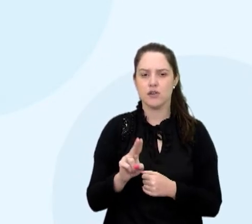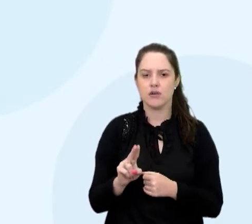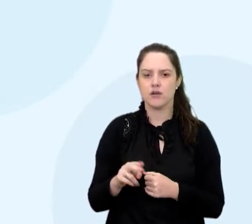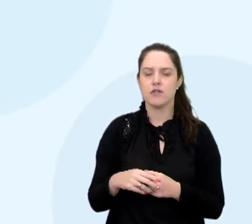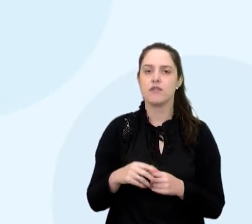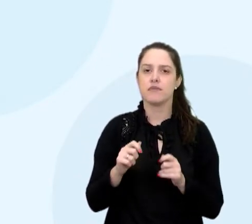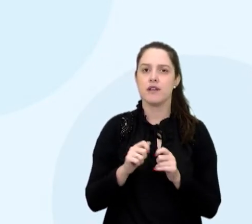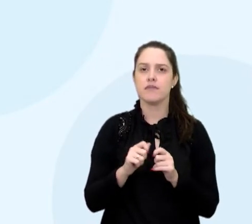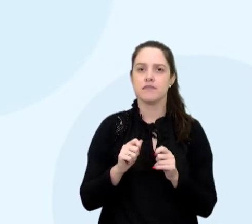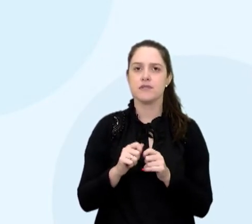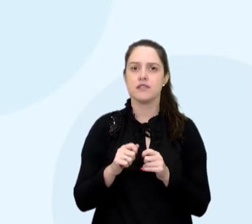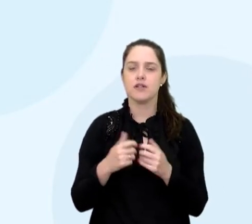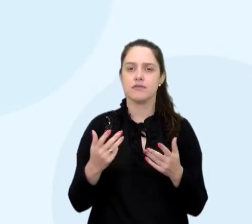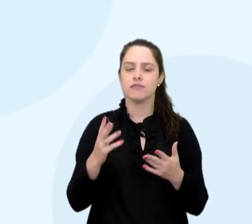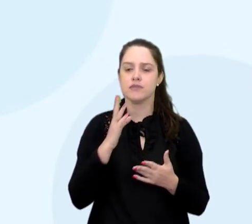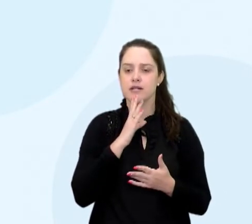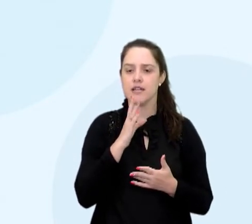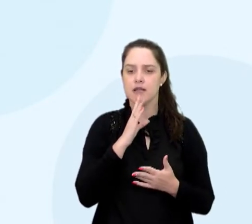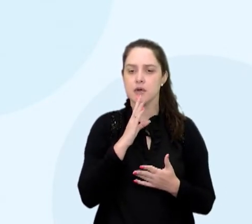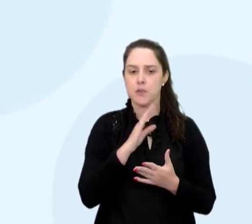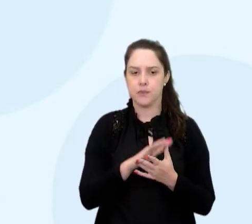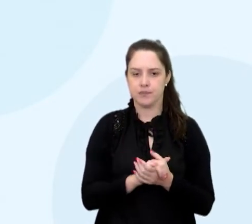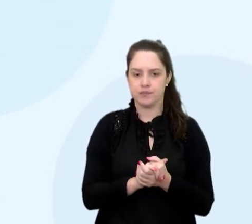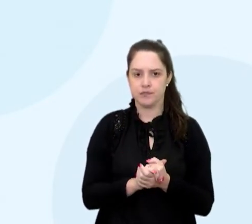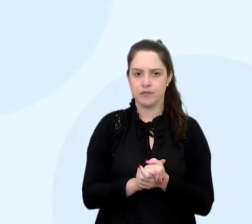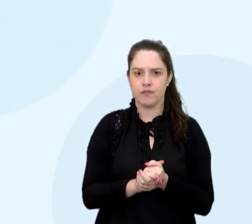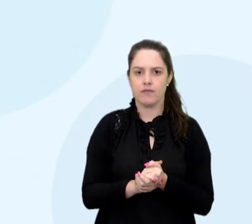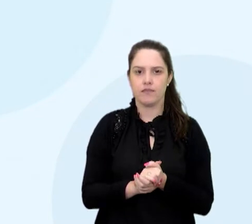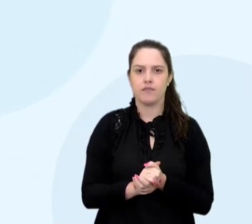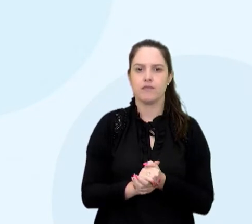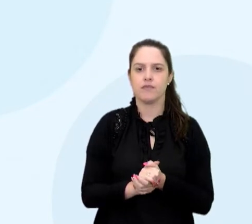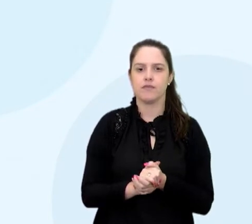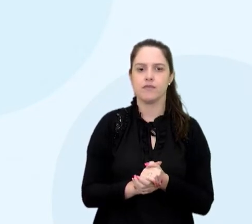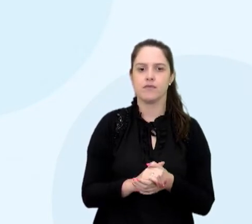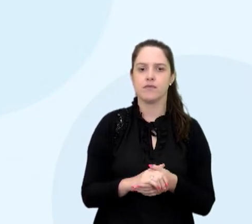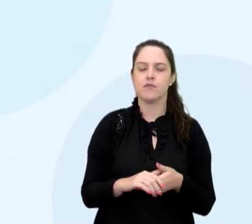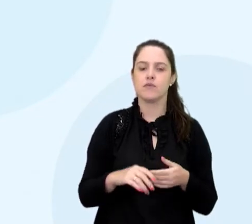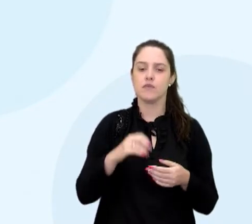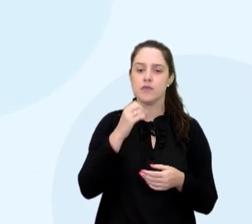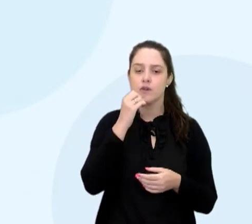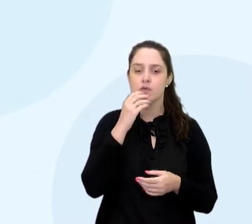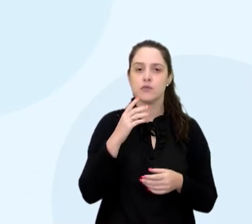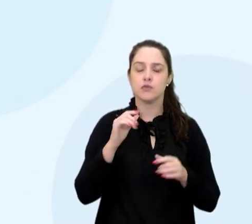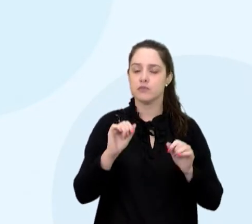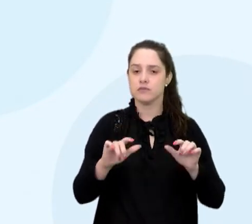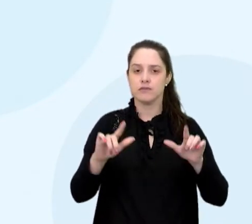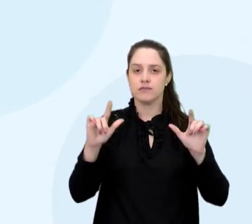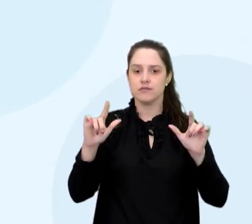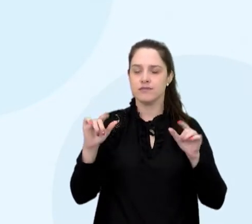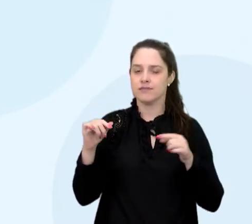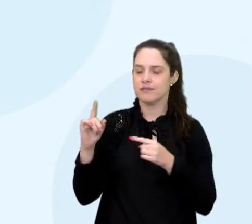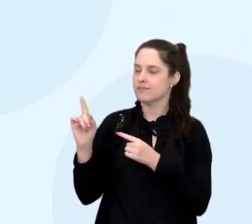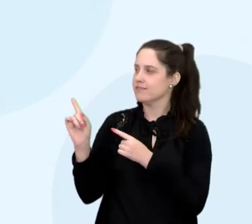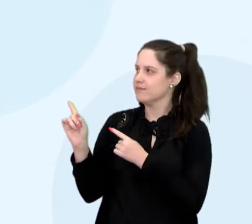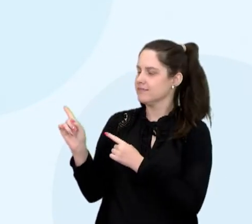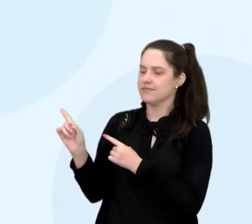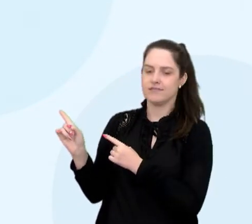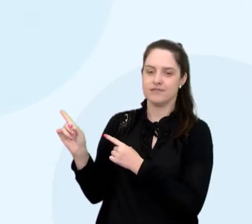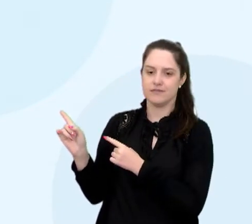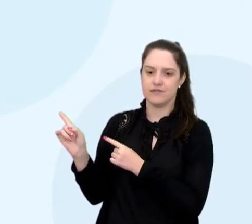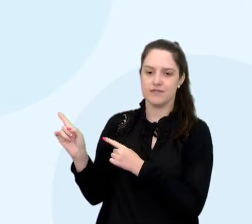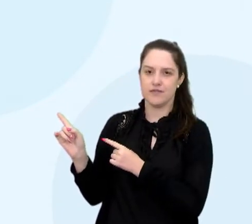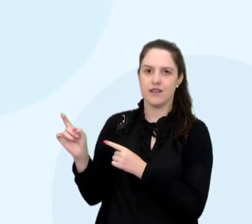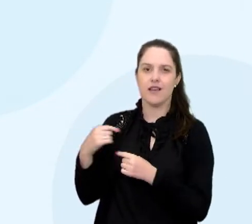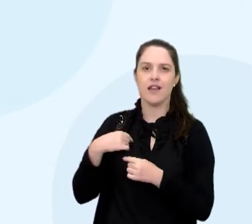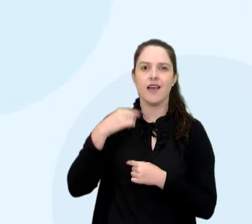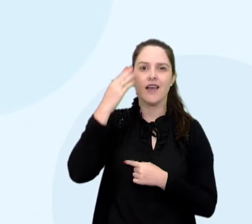vai fazendo um negócio legal. É bom demais. E aí eu criei um meme muito lindo, maravilhoso, não tem graça nenhuma, mas era só pra gente